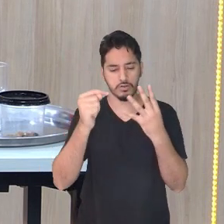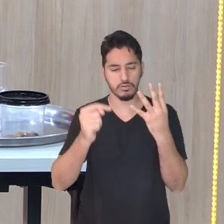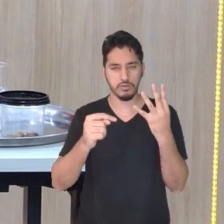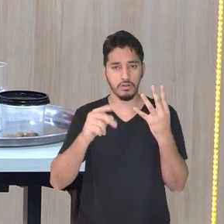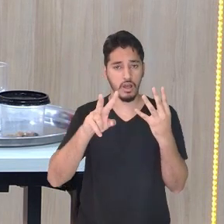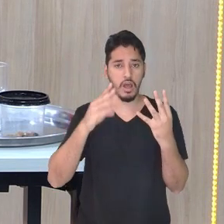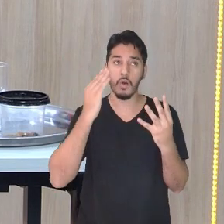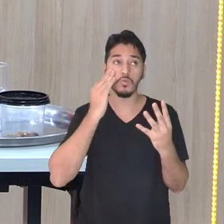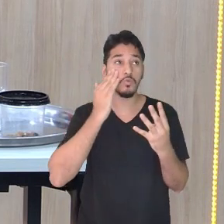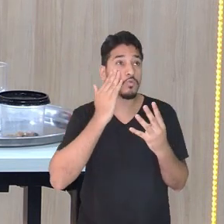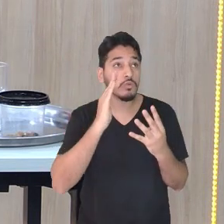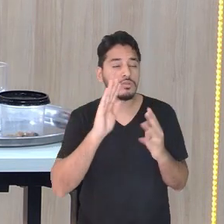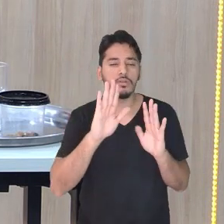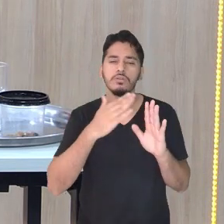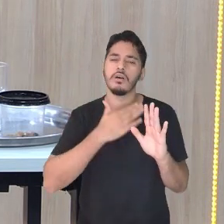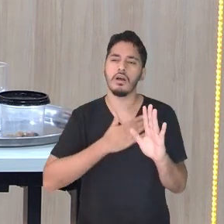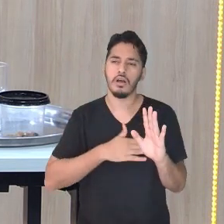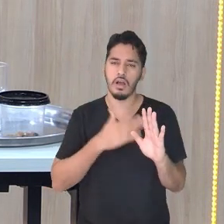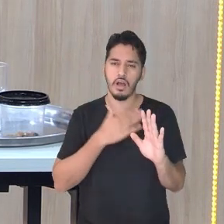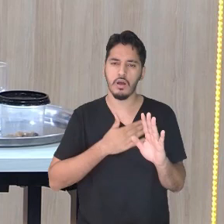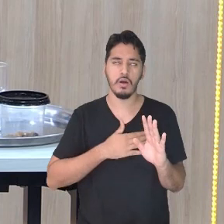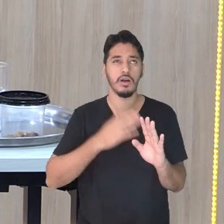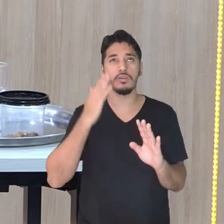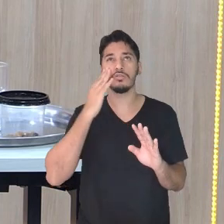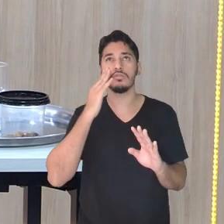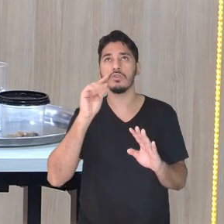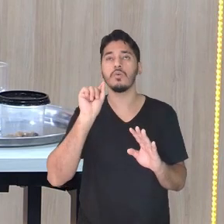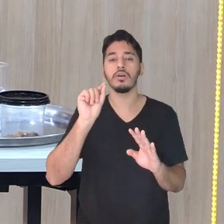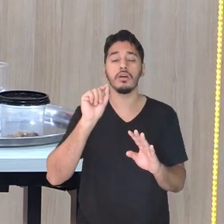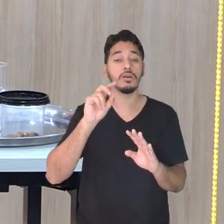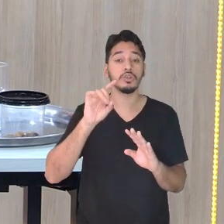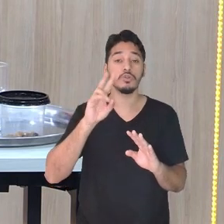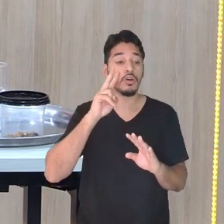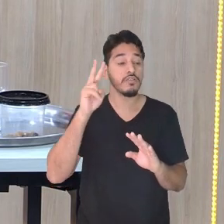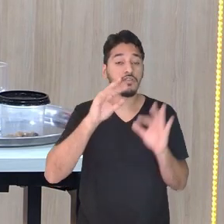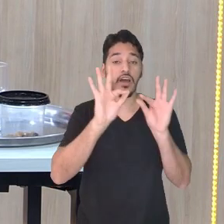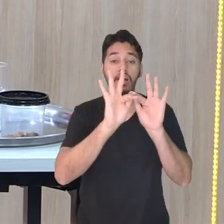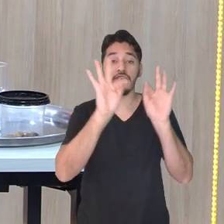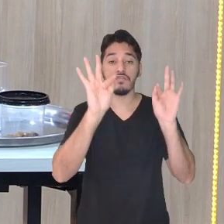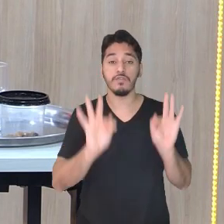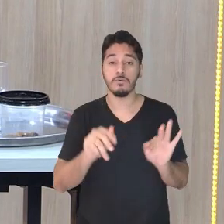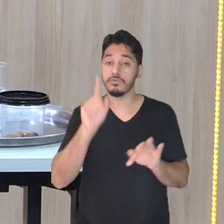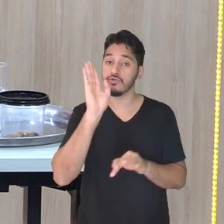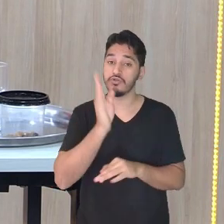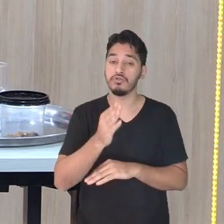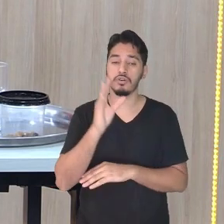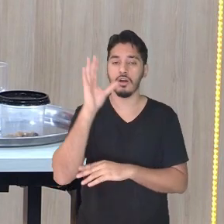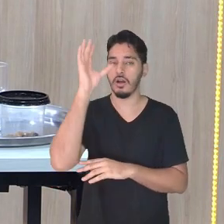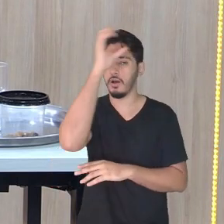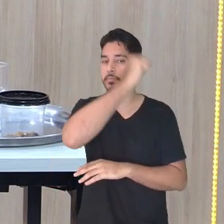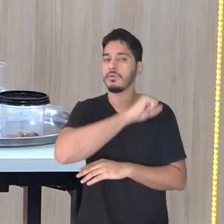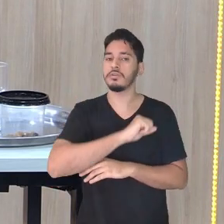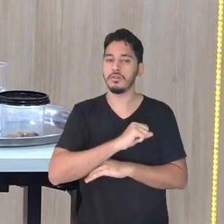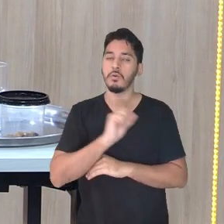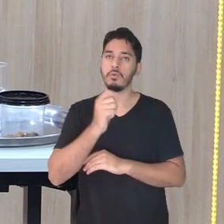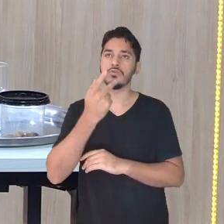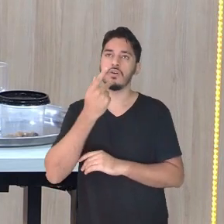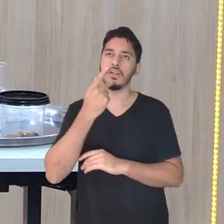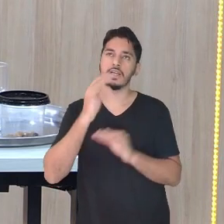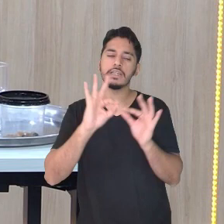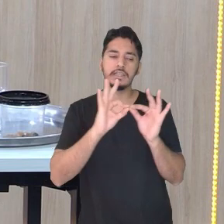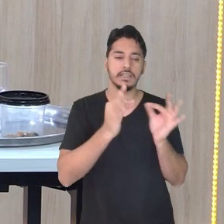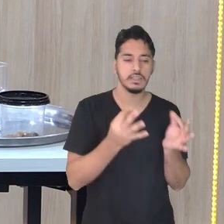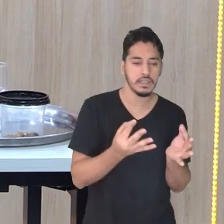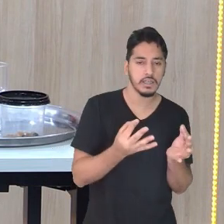vocês não saibam o que é a substância. É só em observar a fórmula, vocês já aprenderam que eu posso dizer se é simples com